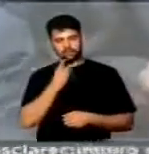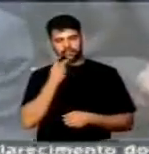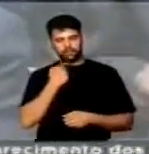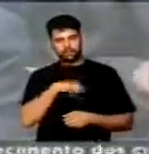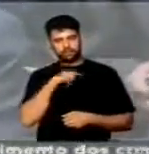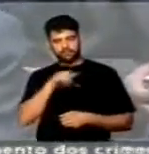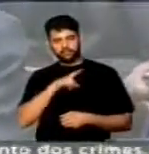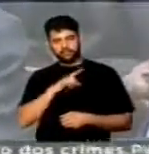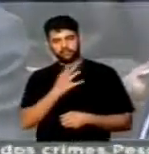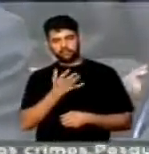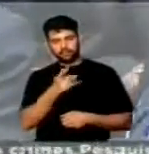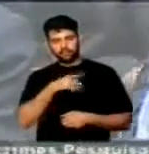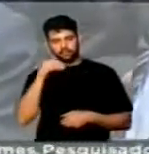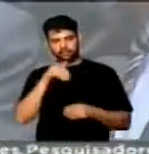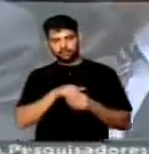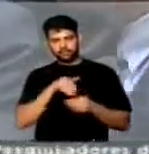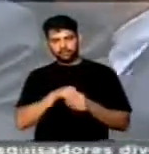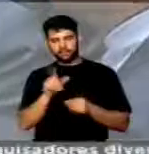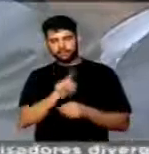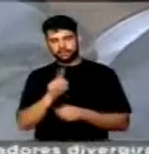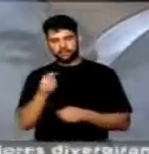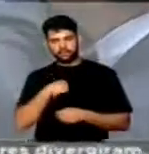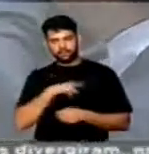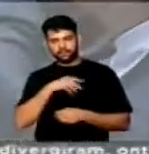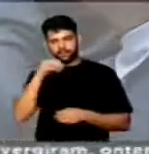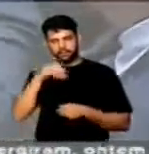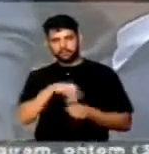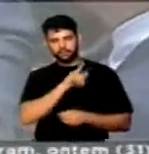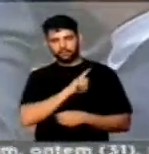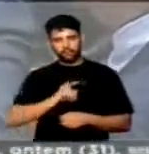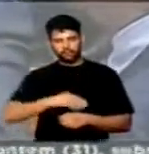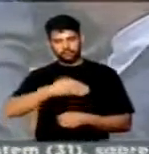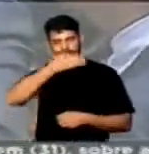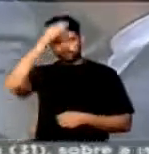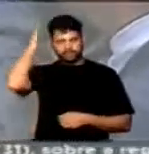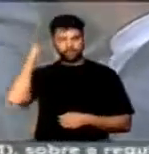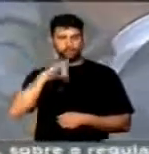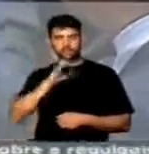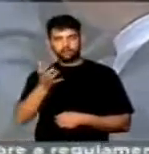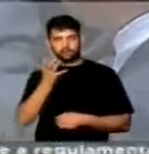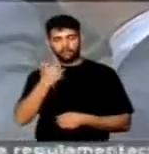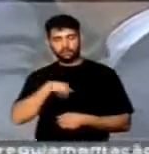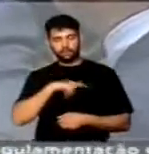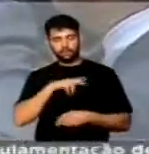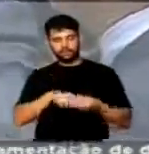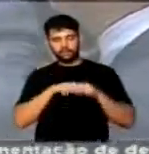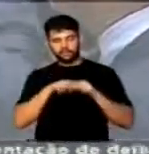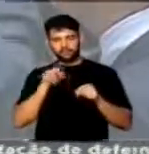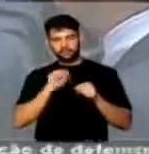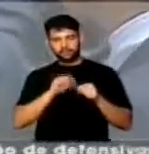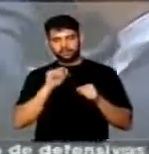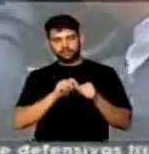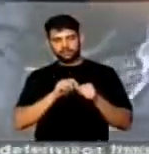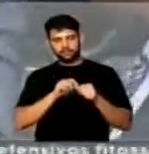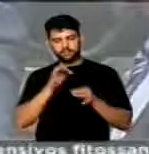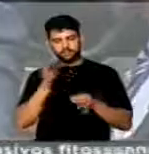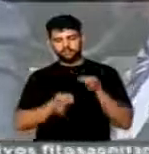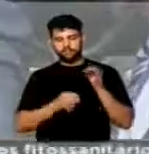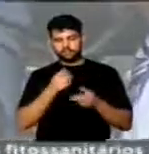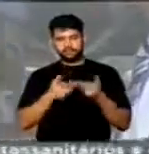aconteceu. Durante esses 10 anos, essa luta para conceder o aumento salarial para os servidores, teve servidor que até